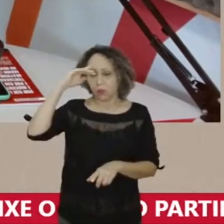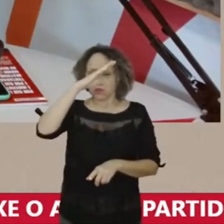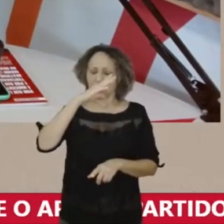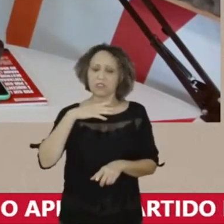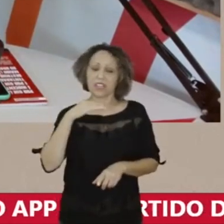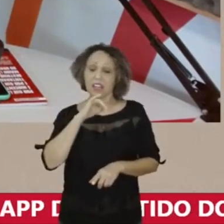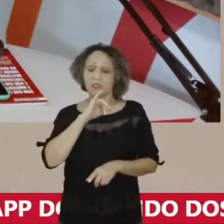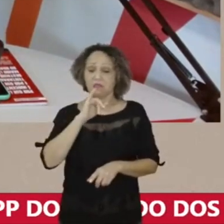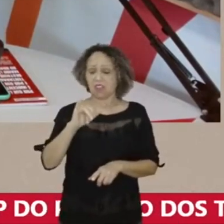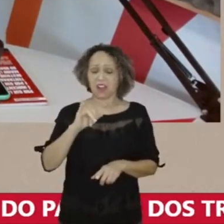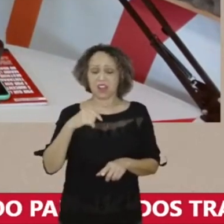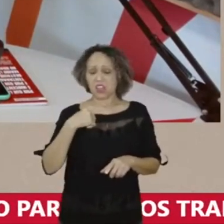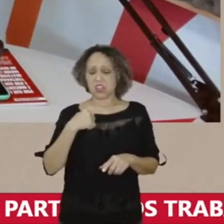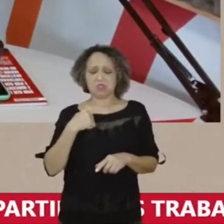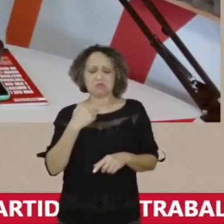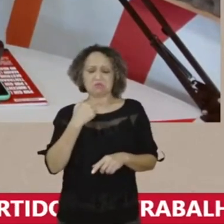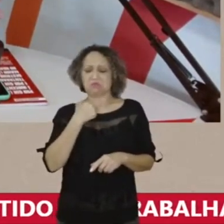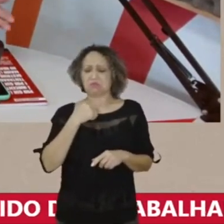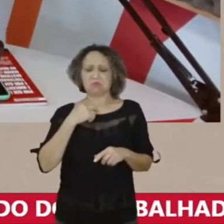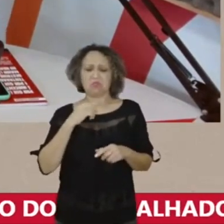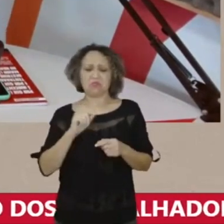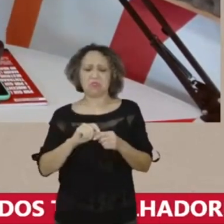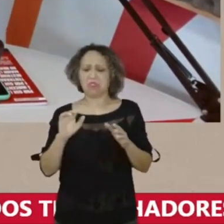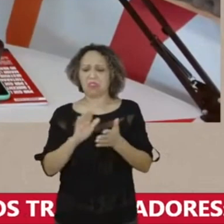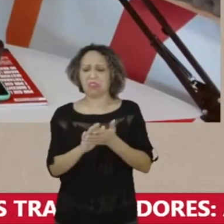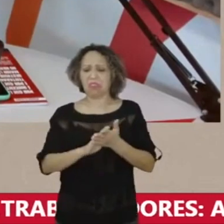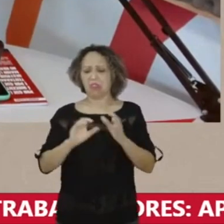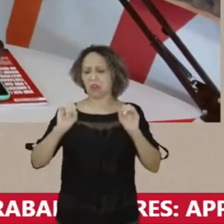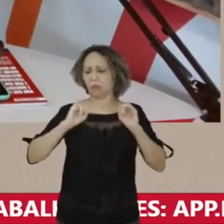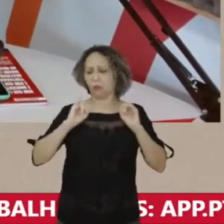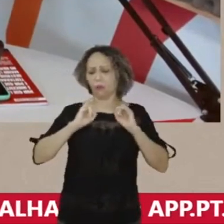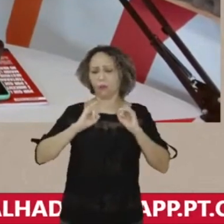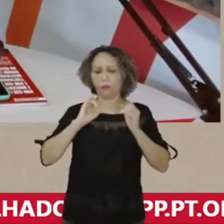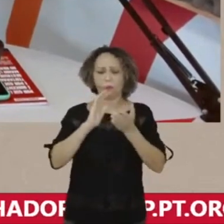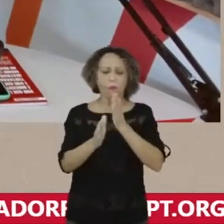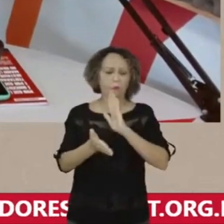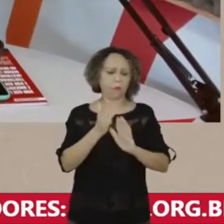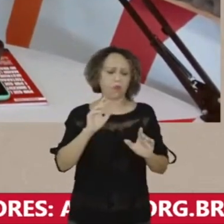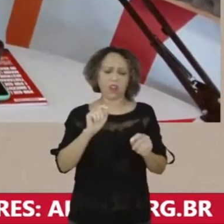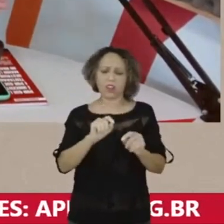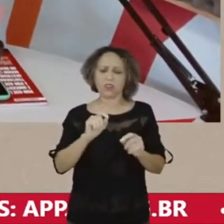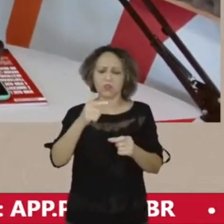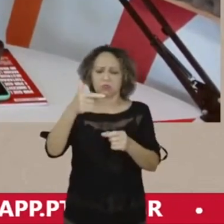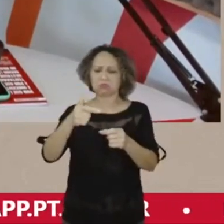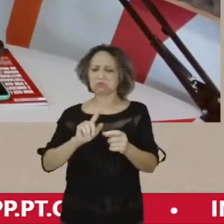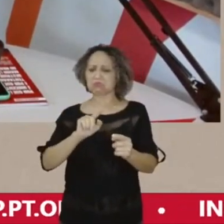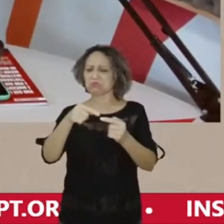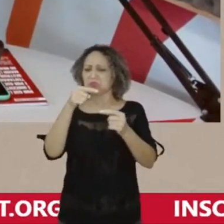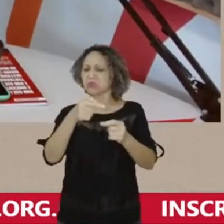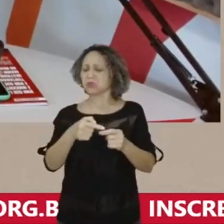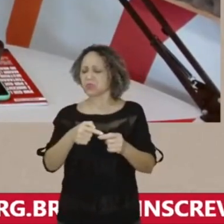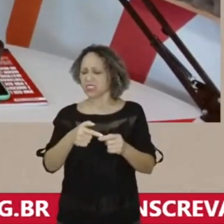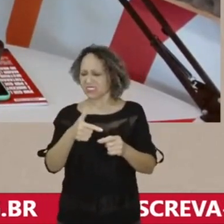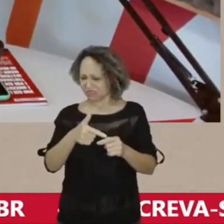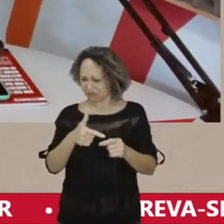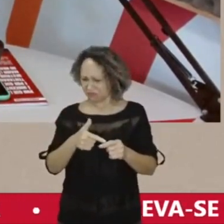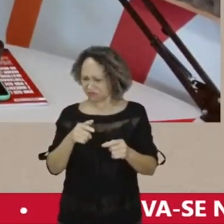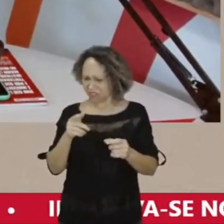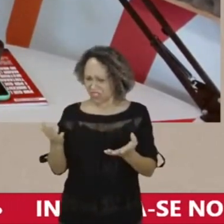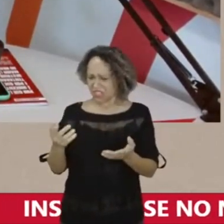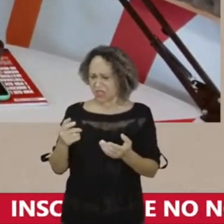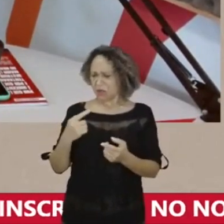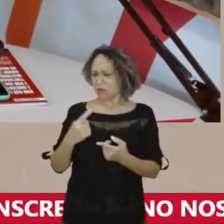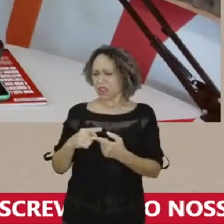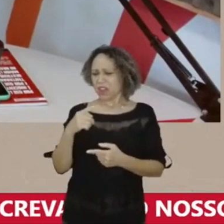tudo, né? A guerra na Ucrânia, que o mundo todo vai sofrer as consequências na hora de abastecer. Isso é verdade? Como é que os governos do